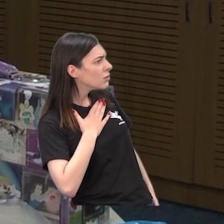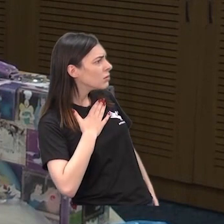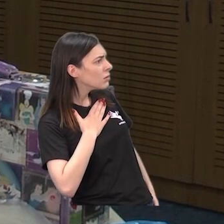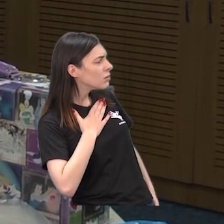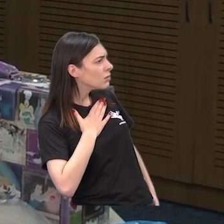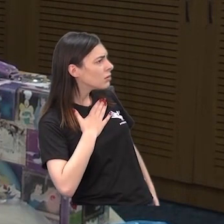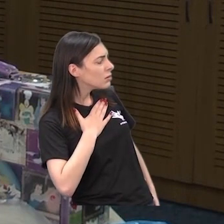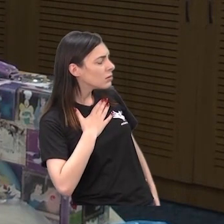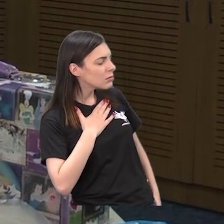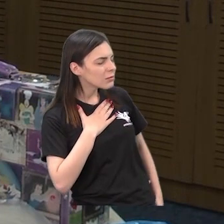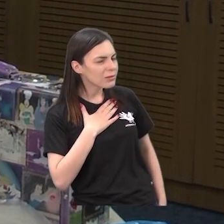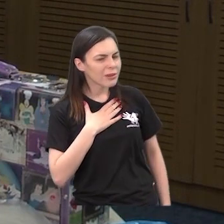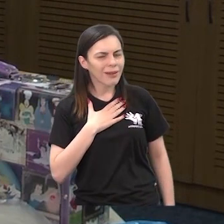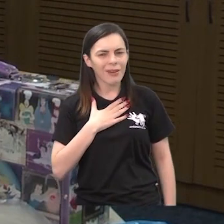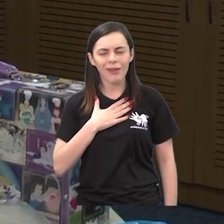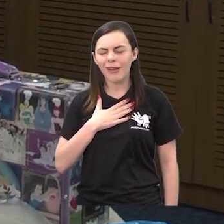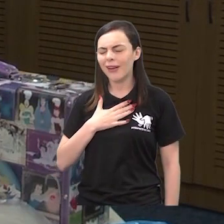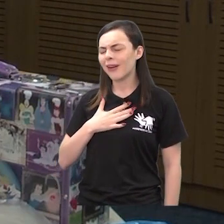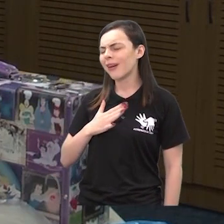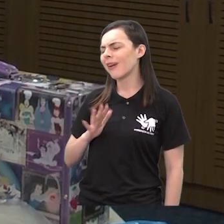mim?